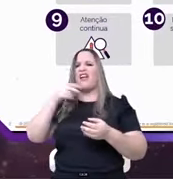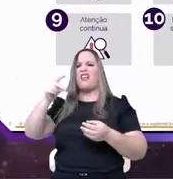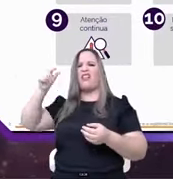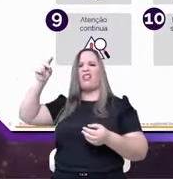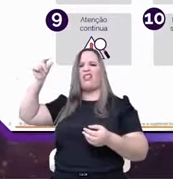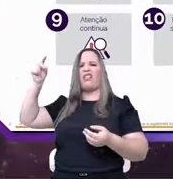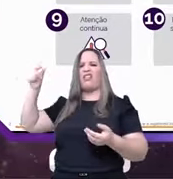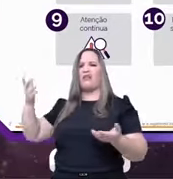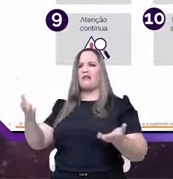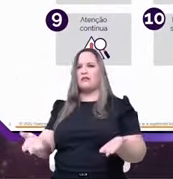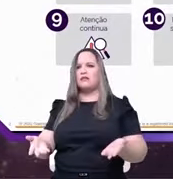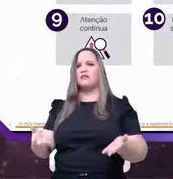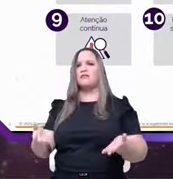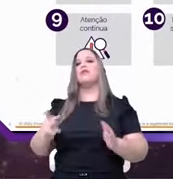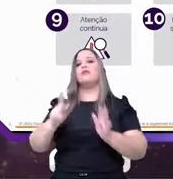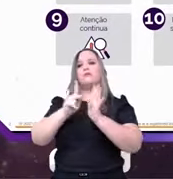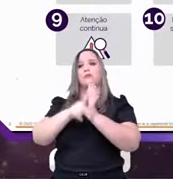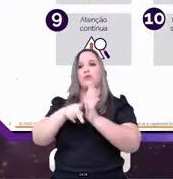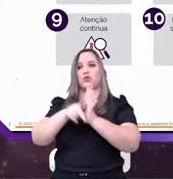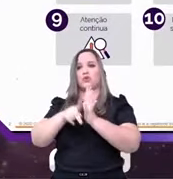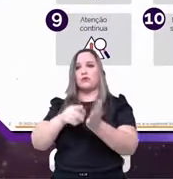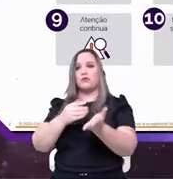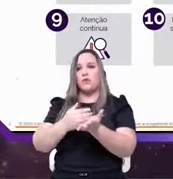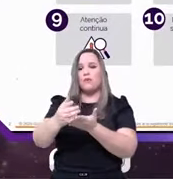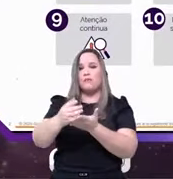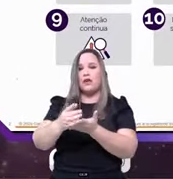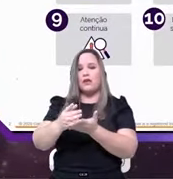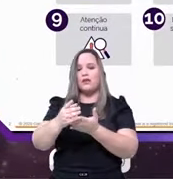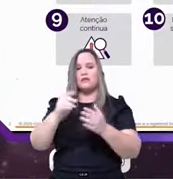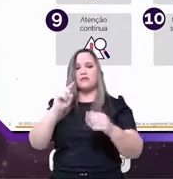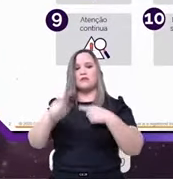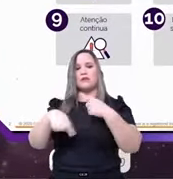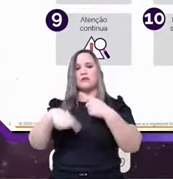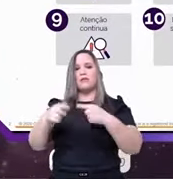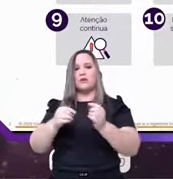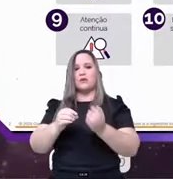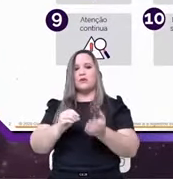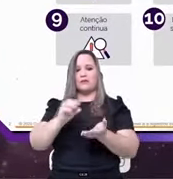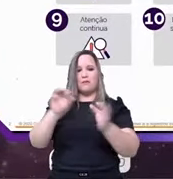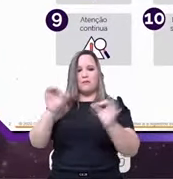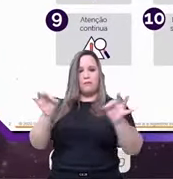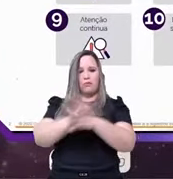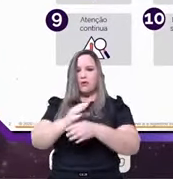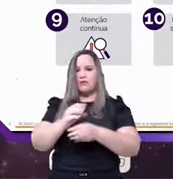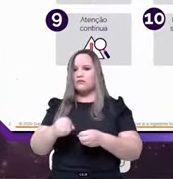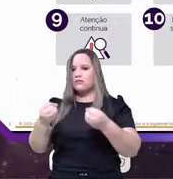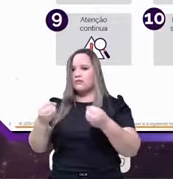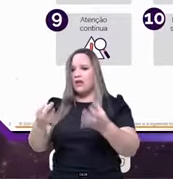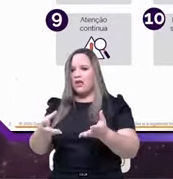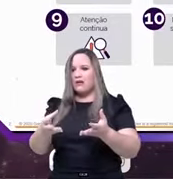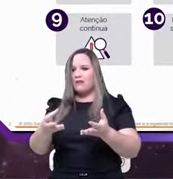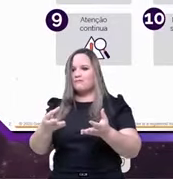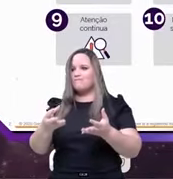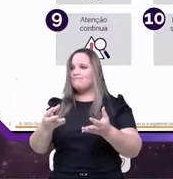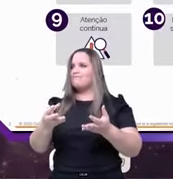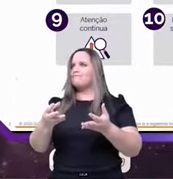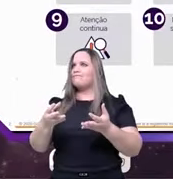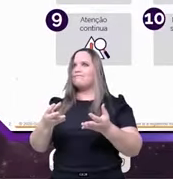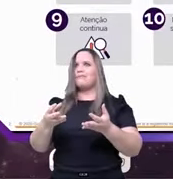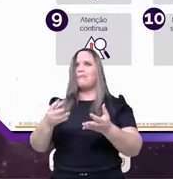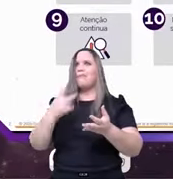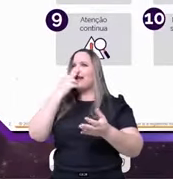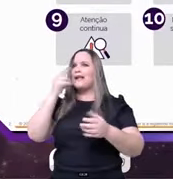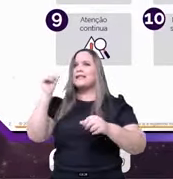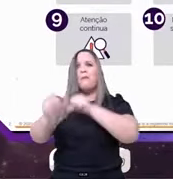Projetos que começam e são definidos, e quando ele começa a ser entregue, já mudou completamente a expectativa. As